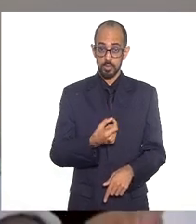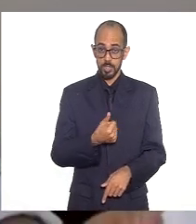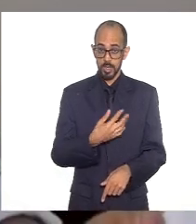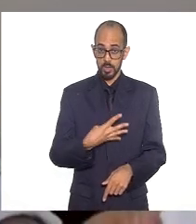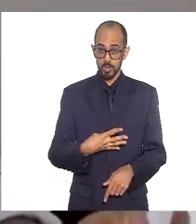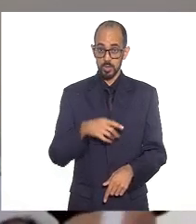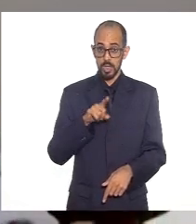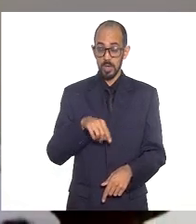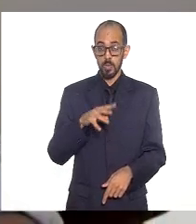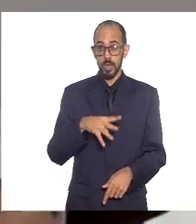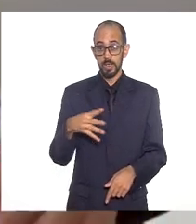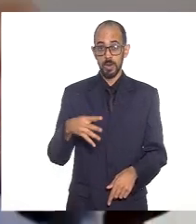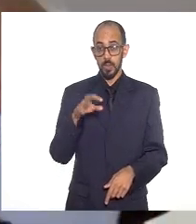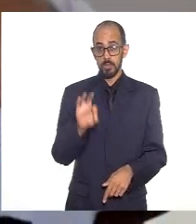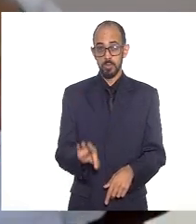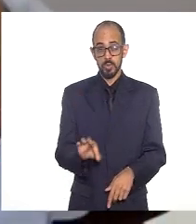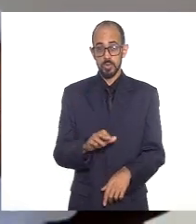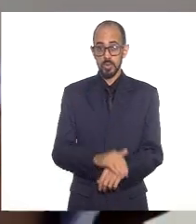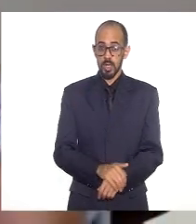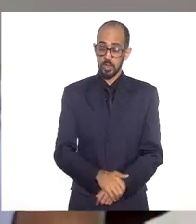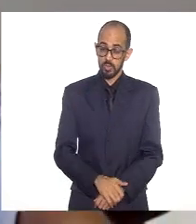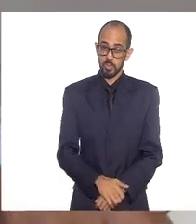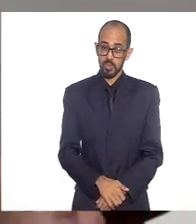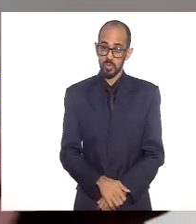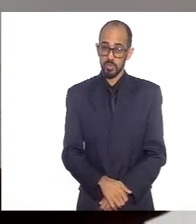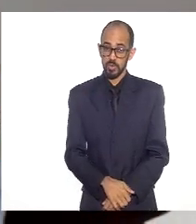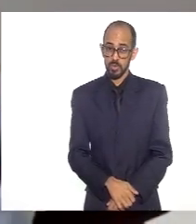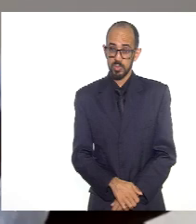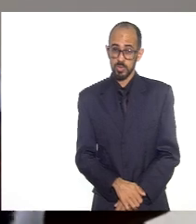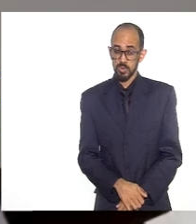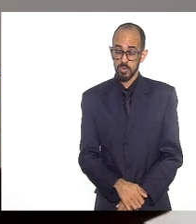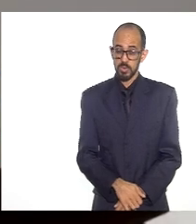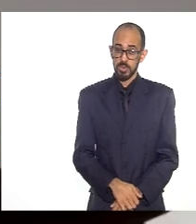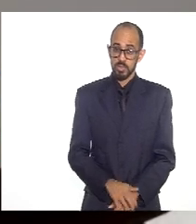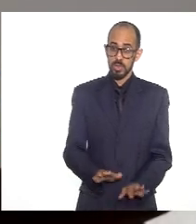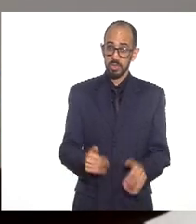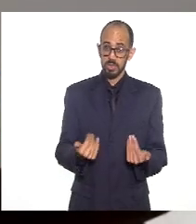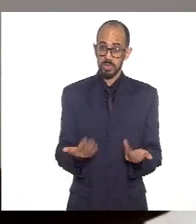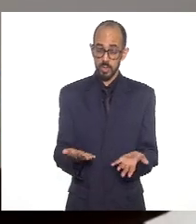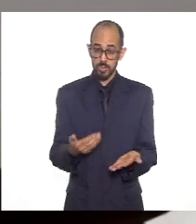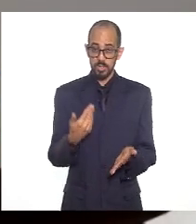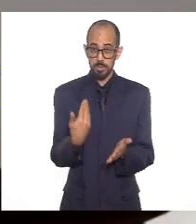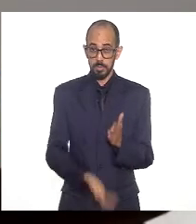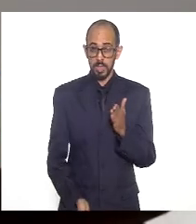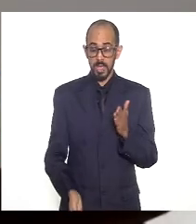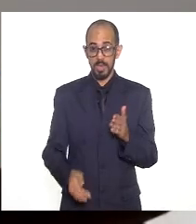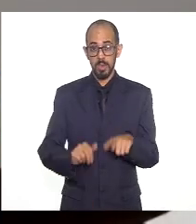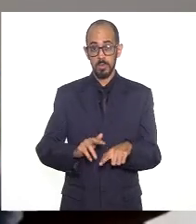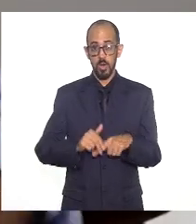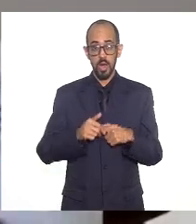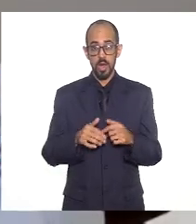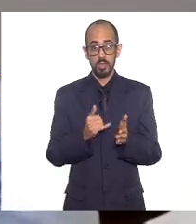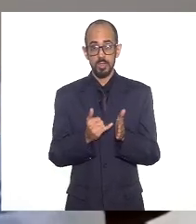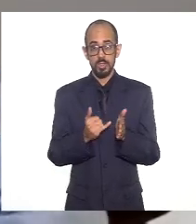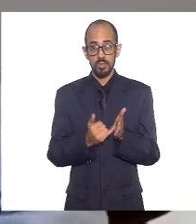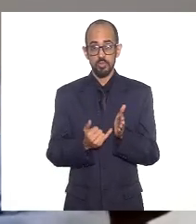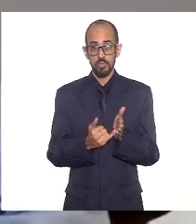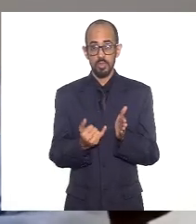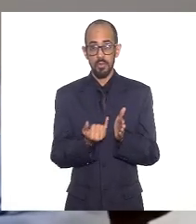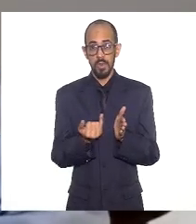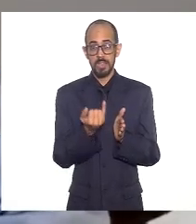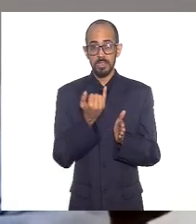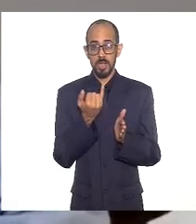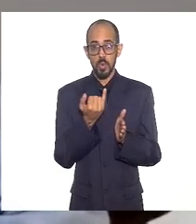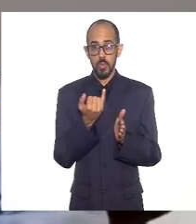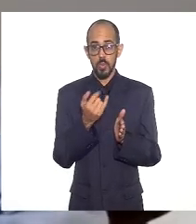recomposição é de 44% e uns quebrados, a recomposição das perdas inflacionárias, que não foi feita. Então, os servidores não